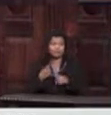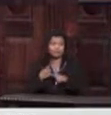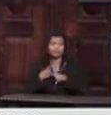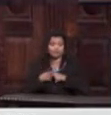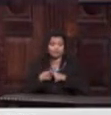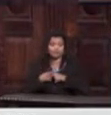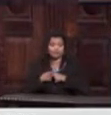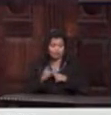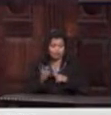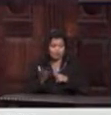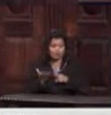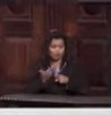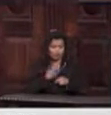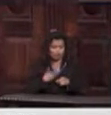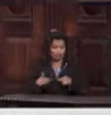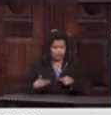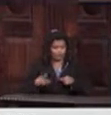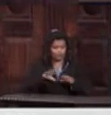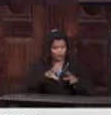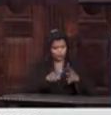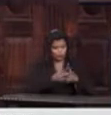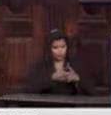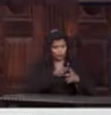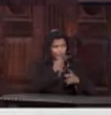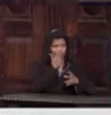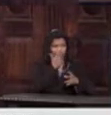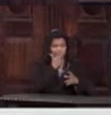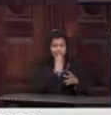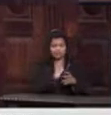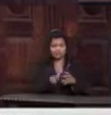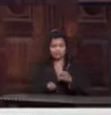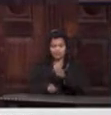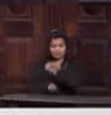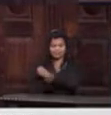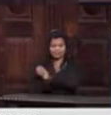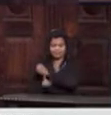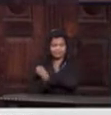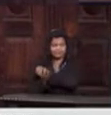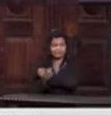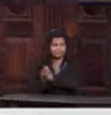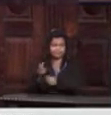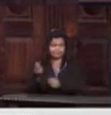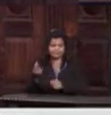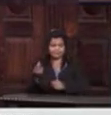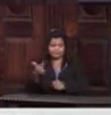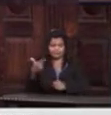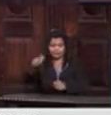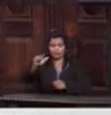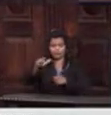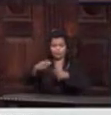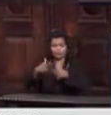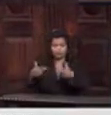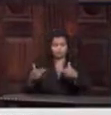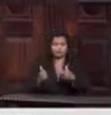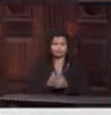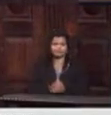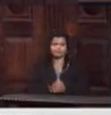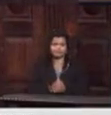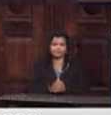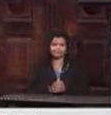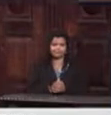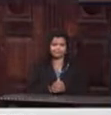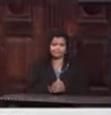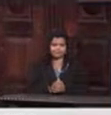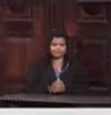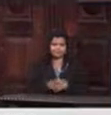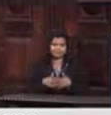da direita, o discurso dos entreguistas. É por isso, senhor presidente, que hoje estamos na situação que estamos. Um